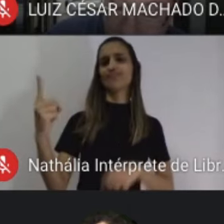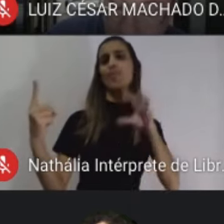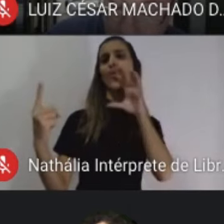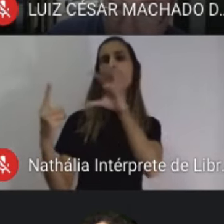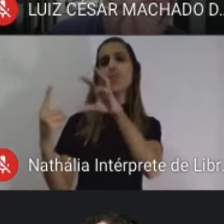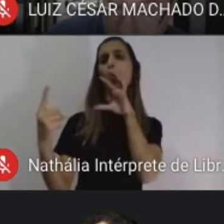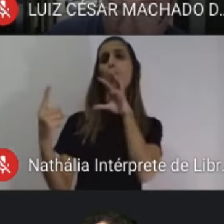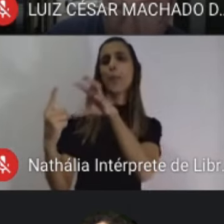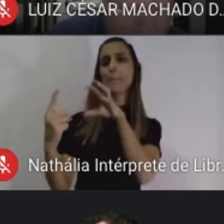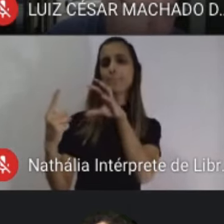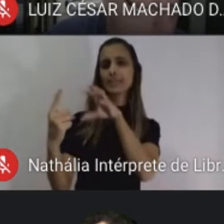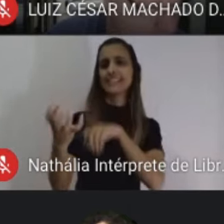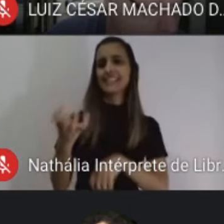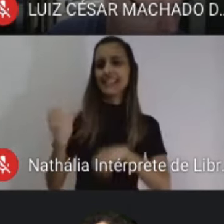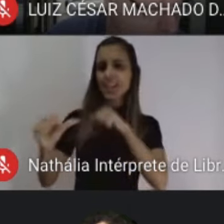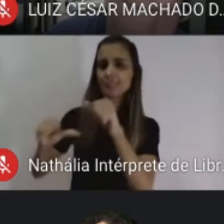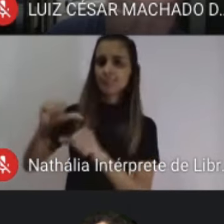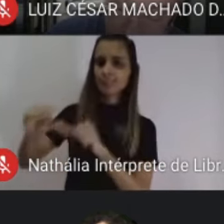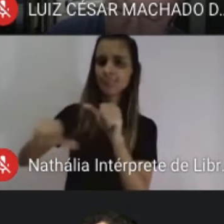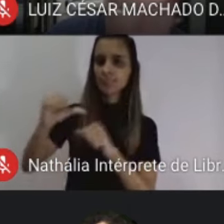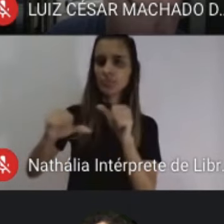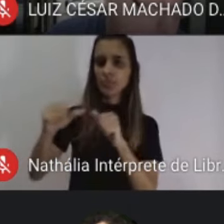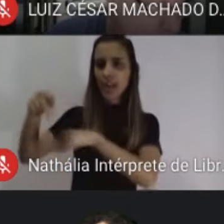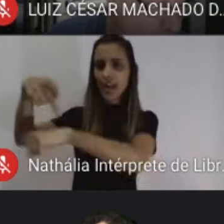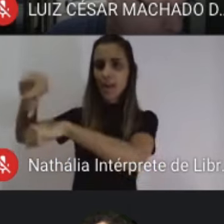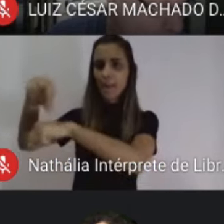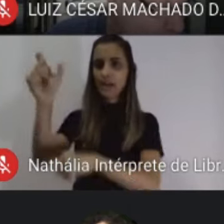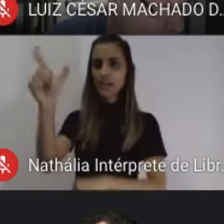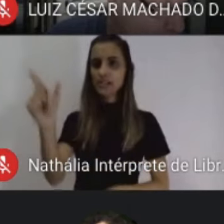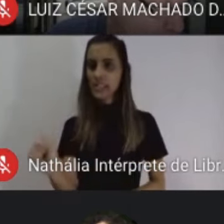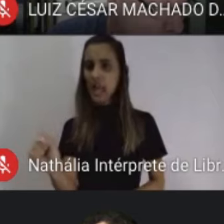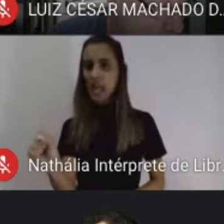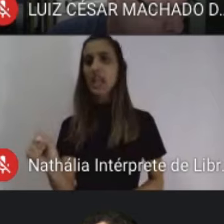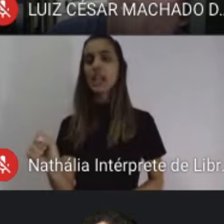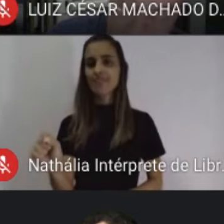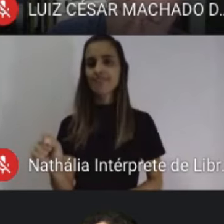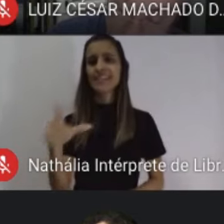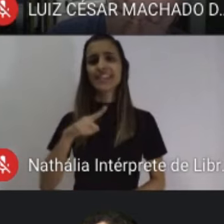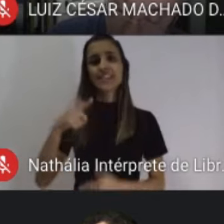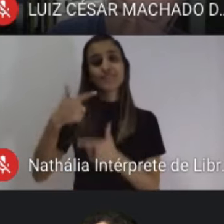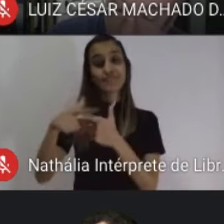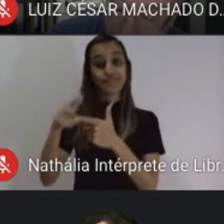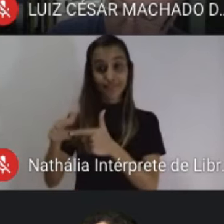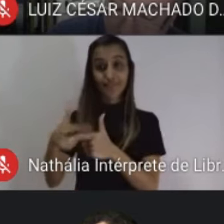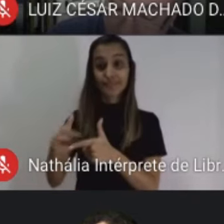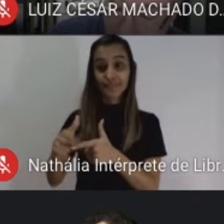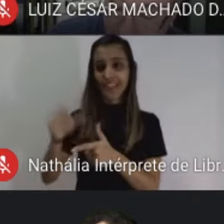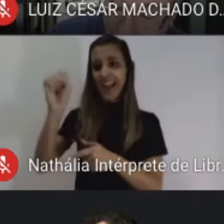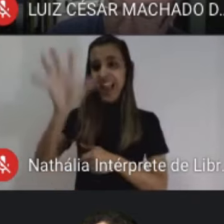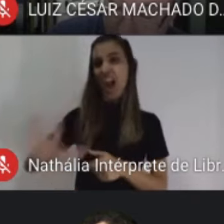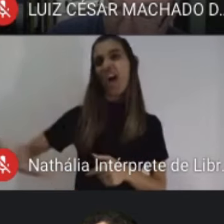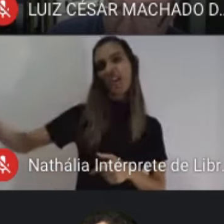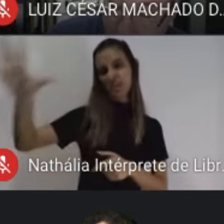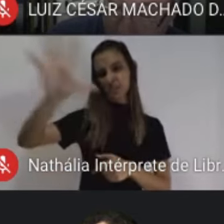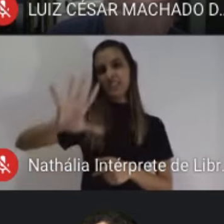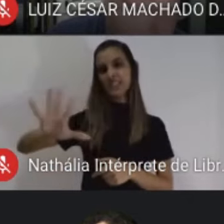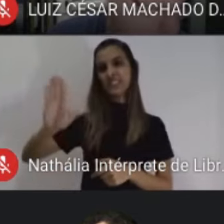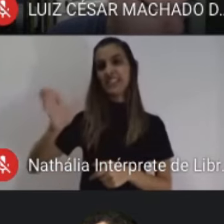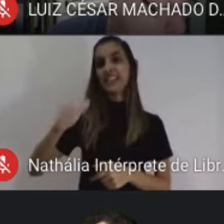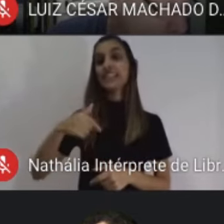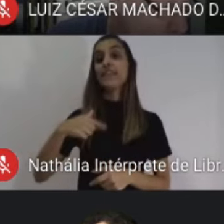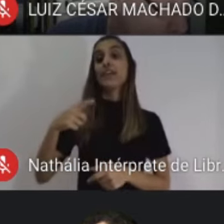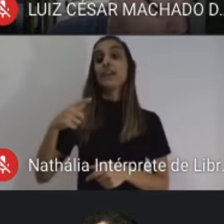Itália, após o período dos anos 70 e todos os problemas que tiveram, não só na Itália, como na Europa durante a Guerra Fria nesse sentido.